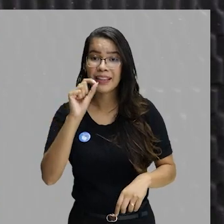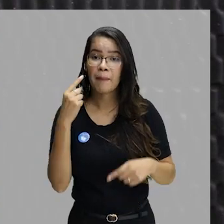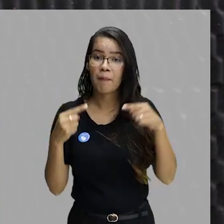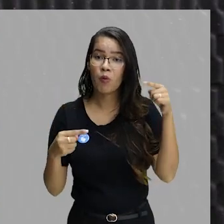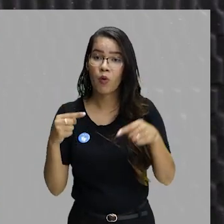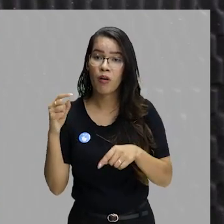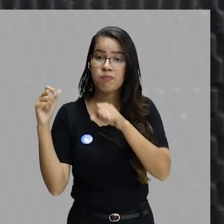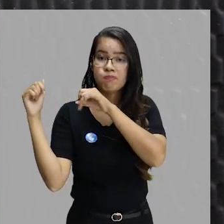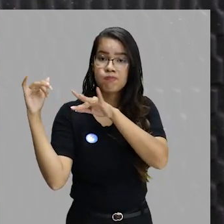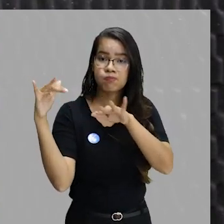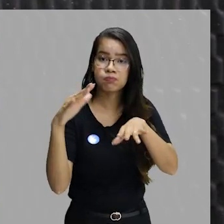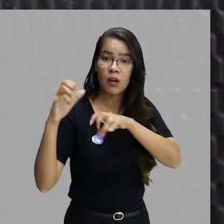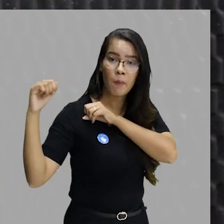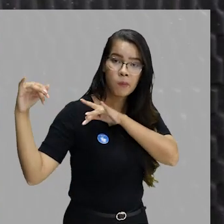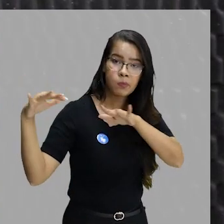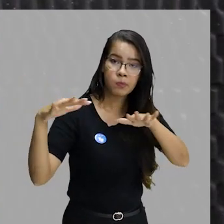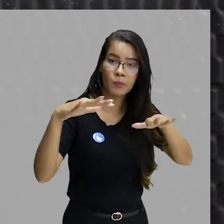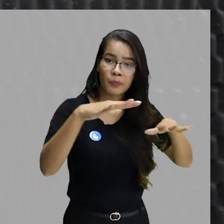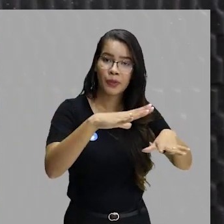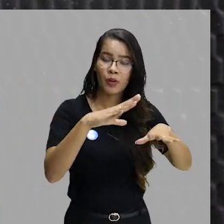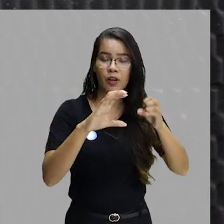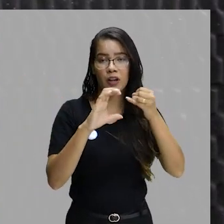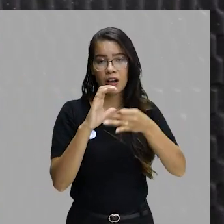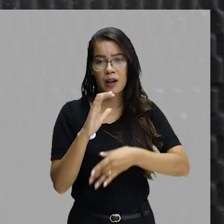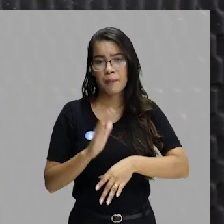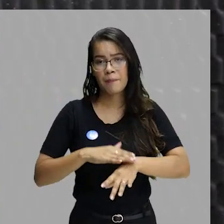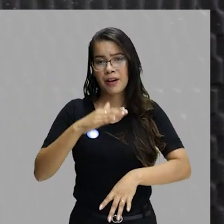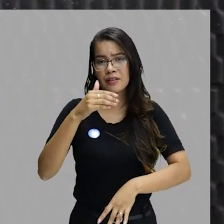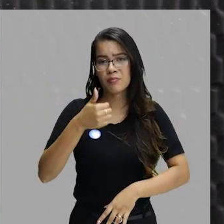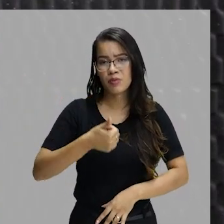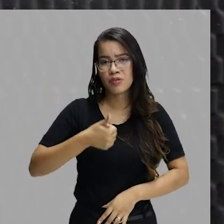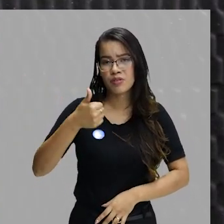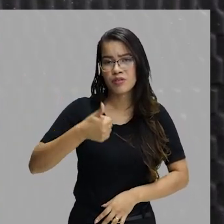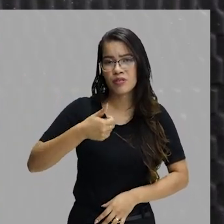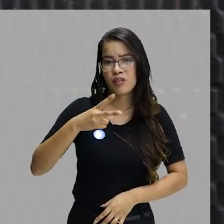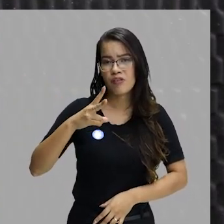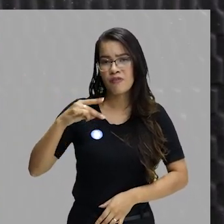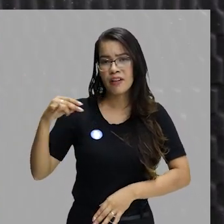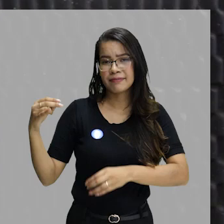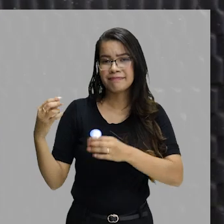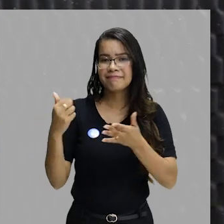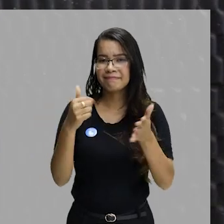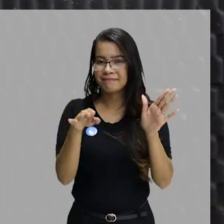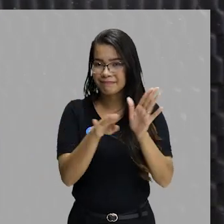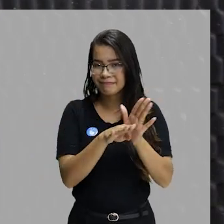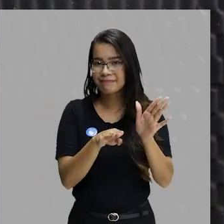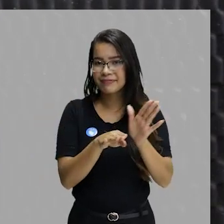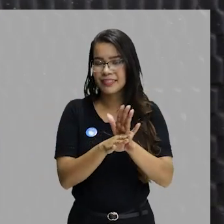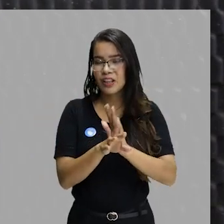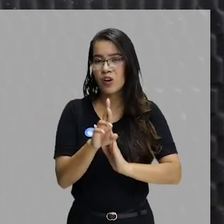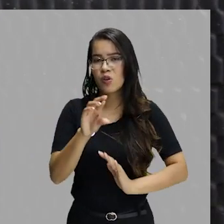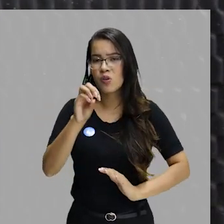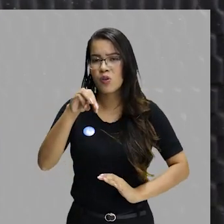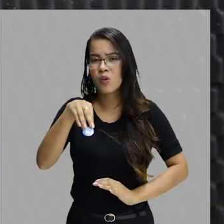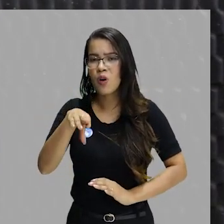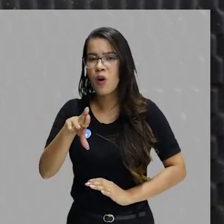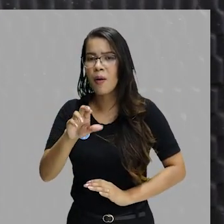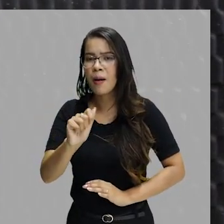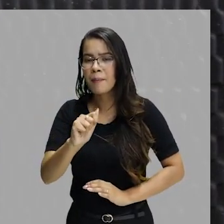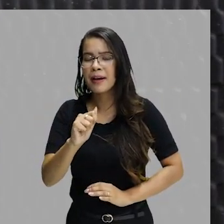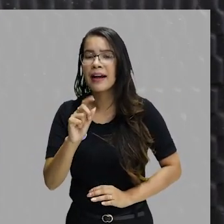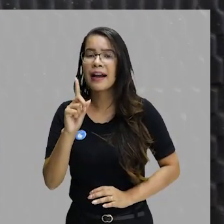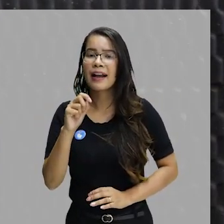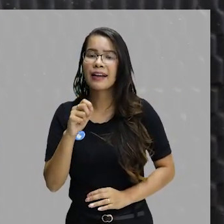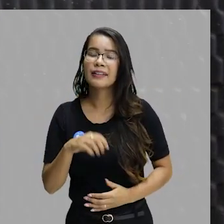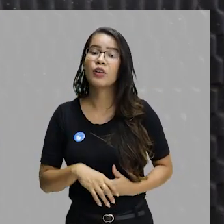expansionista, um dos aspectos mais positivos que ela vai trazer para a expansão de Roma é o cosmopolitismo cultural.